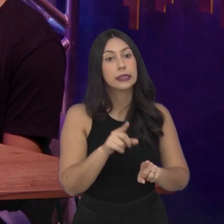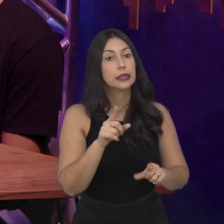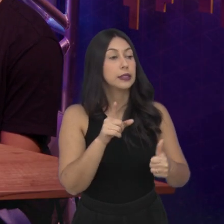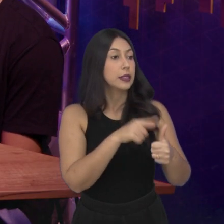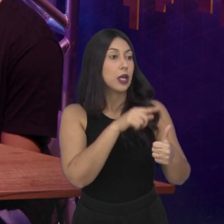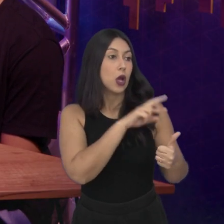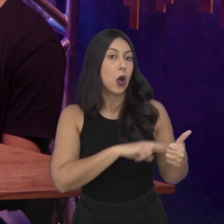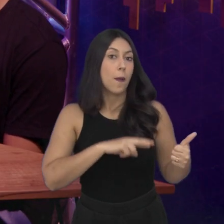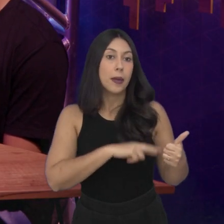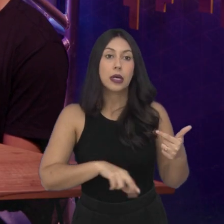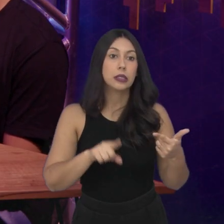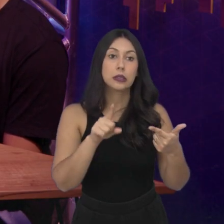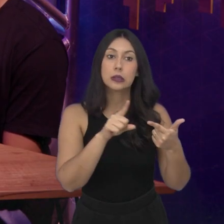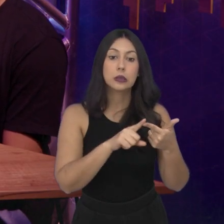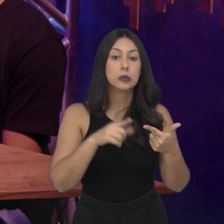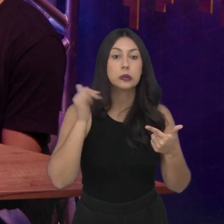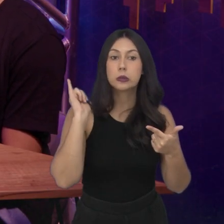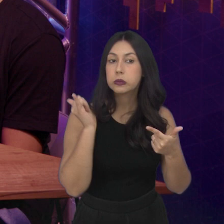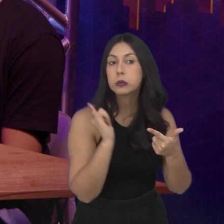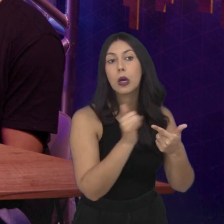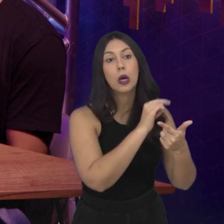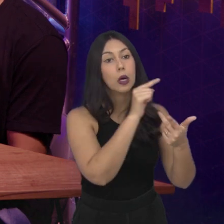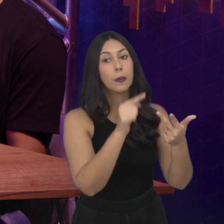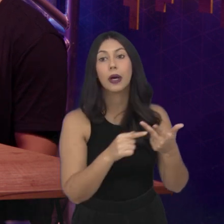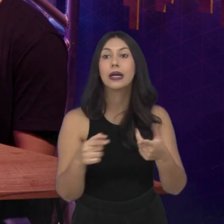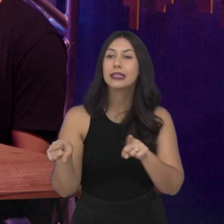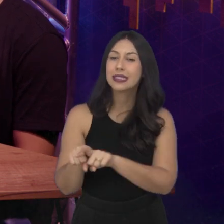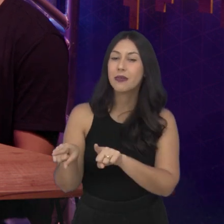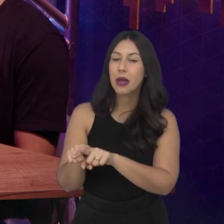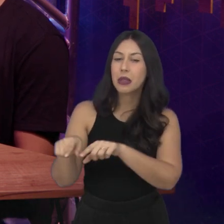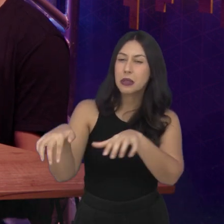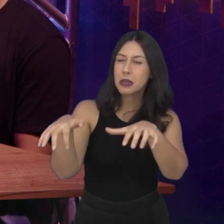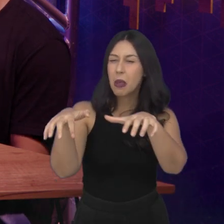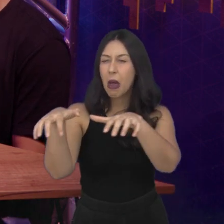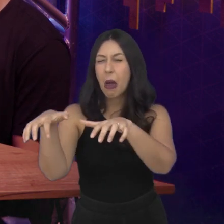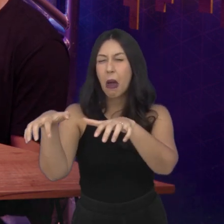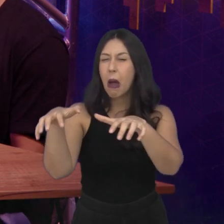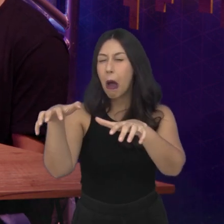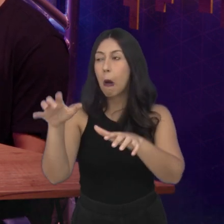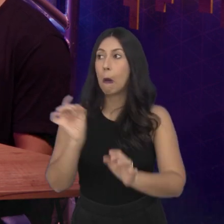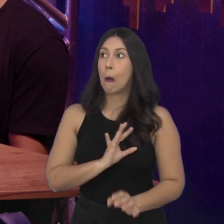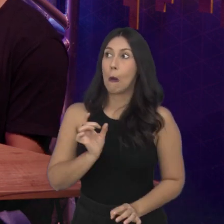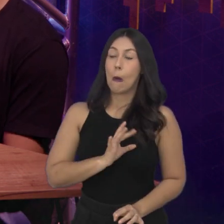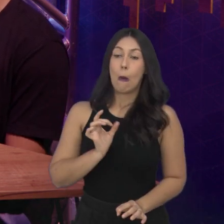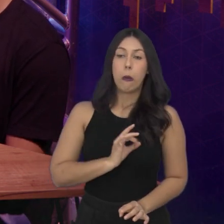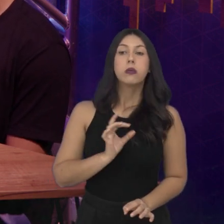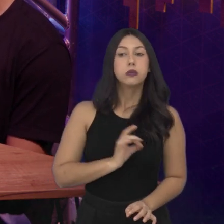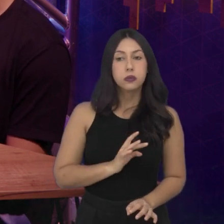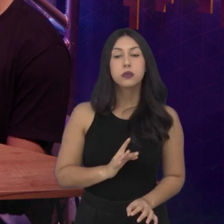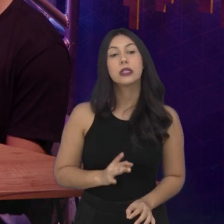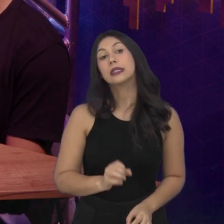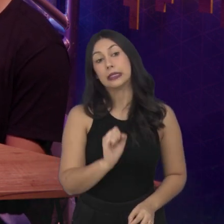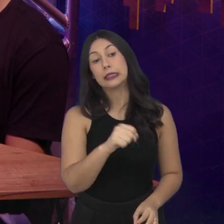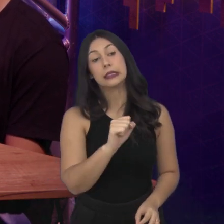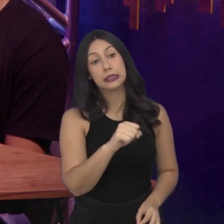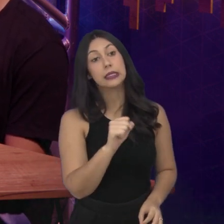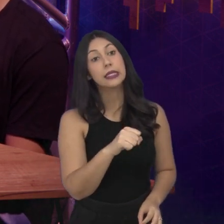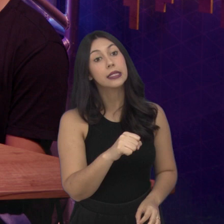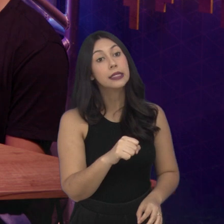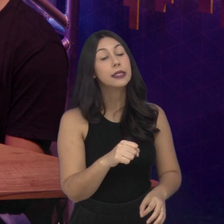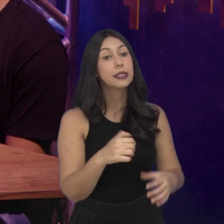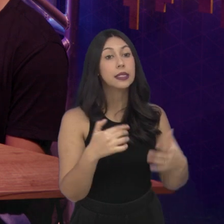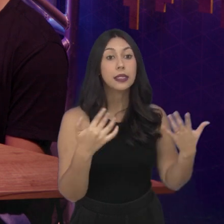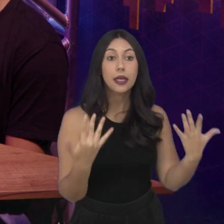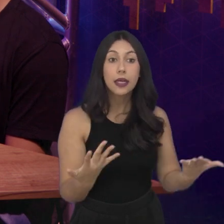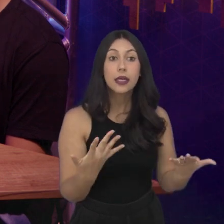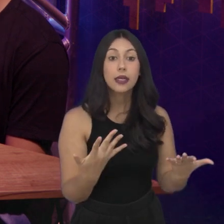Tem os romances, as crônicas, os contos. Horror, terror, né? Exato. Que tem uma diferença entre um e outro. Exatamente. E daí a